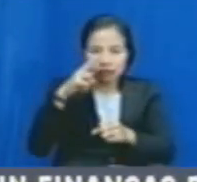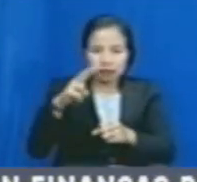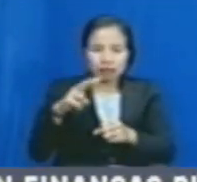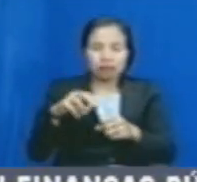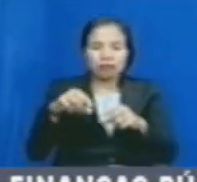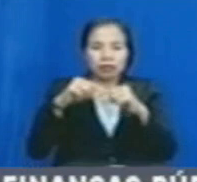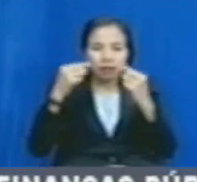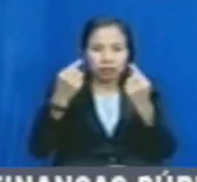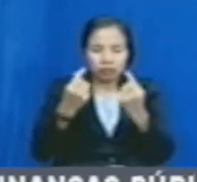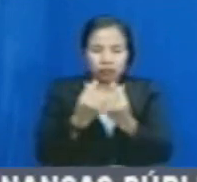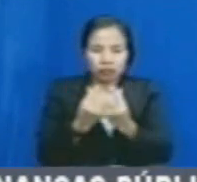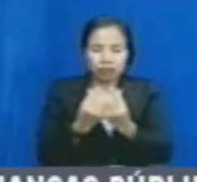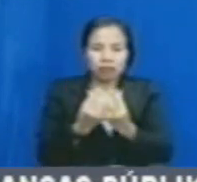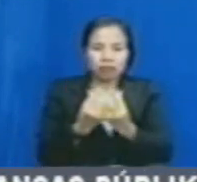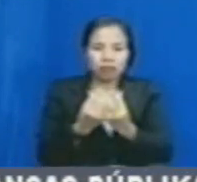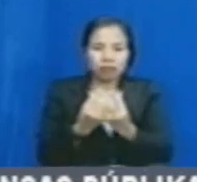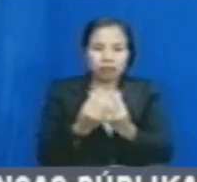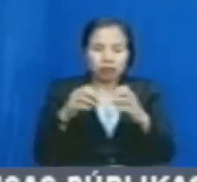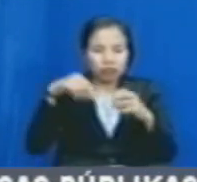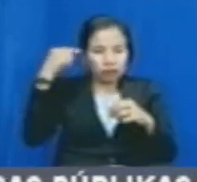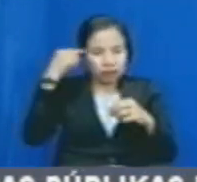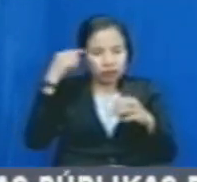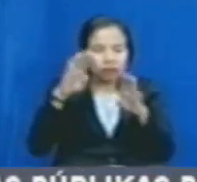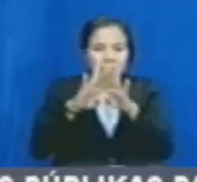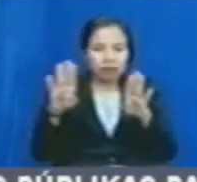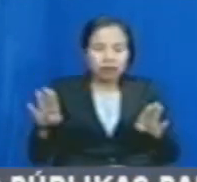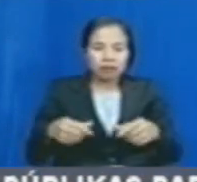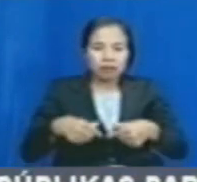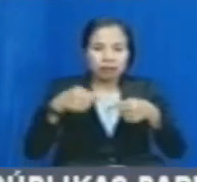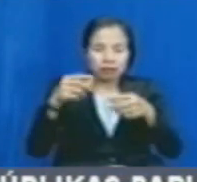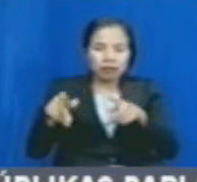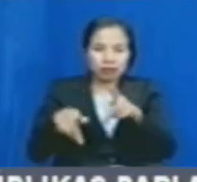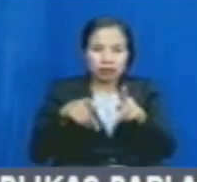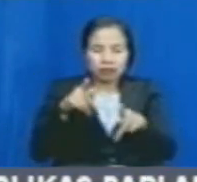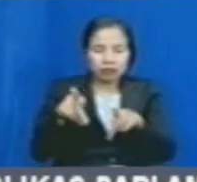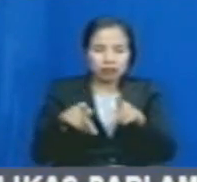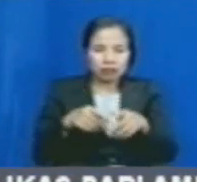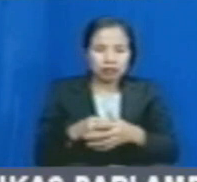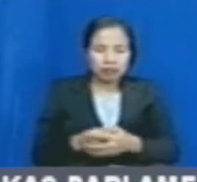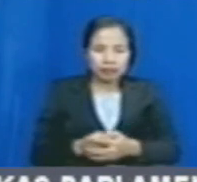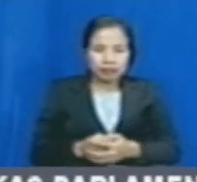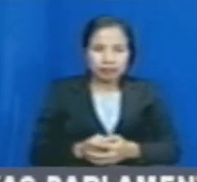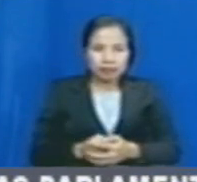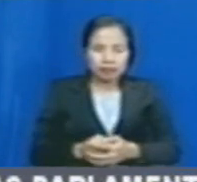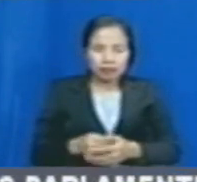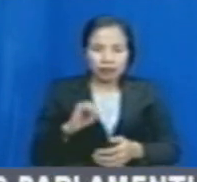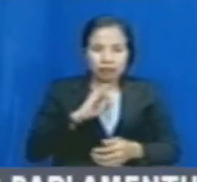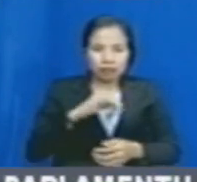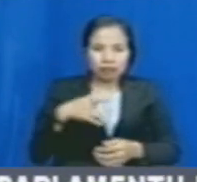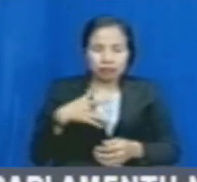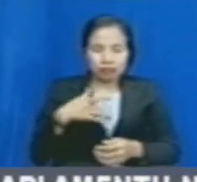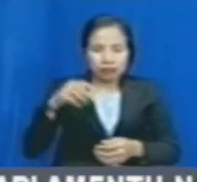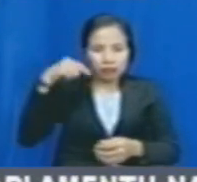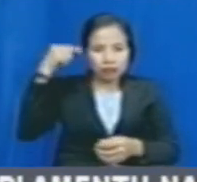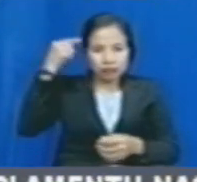depois do governo decide reintegrar gradualmente a sociedade? Sim, eu senti molok